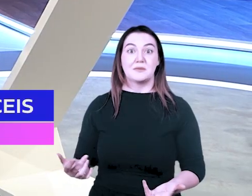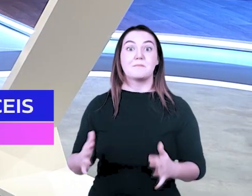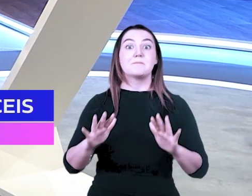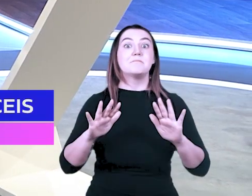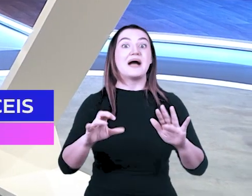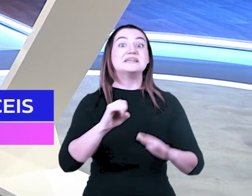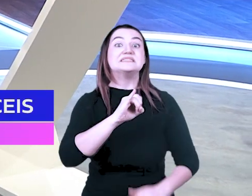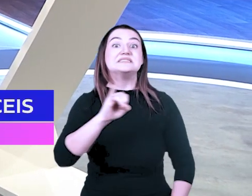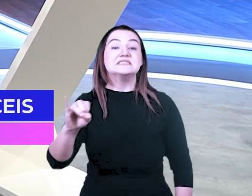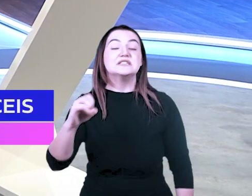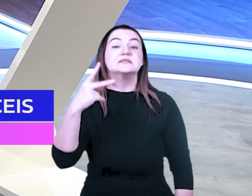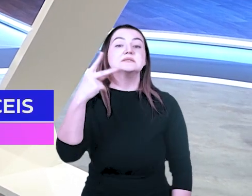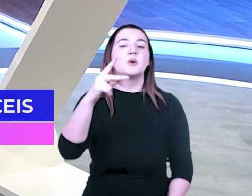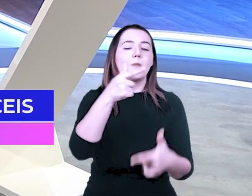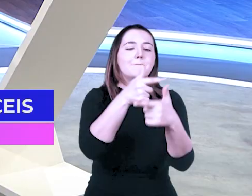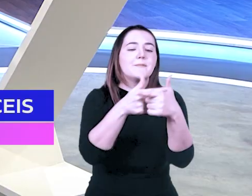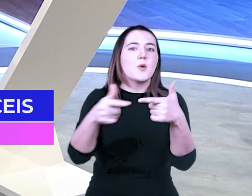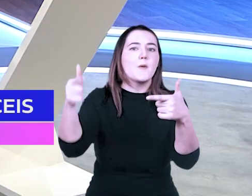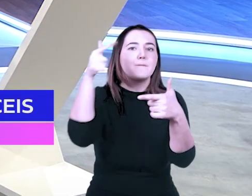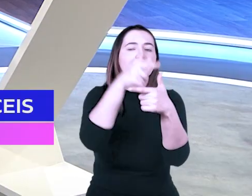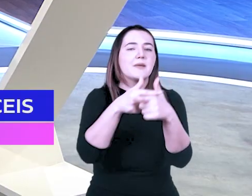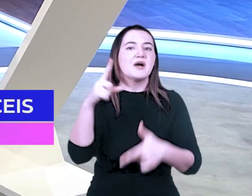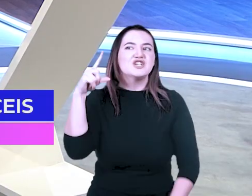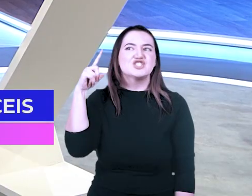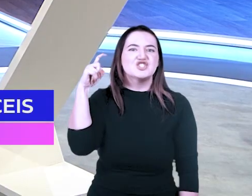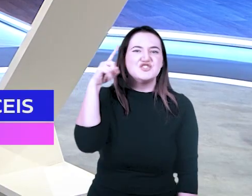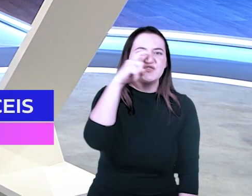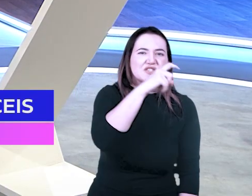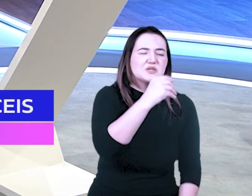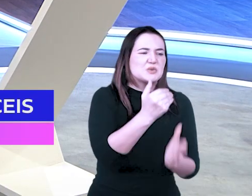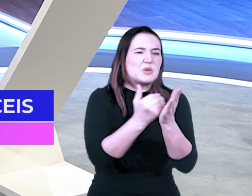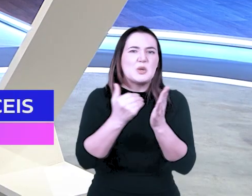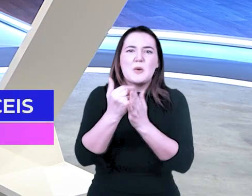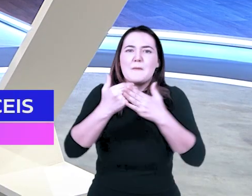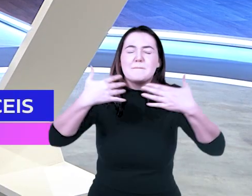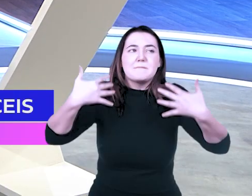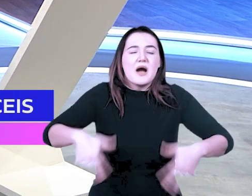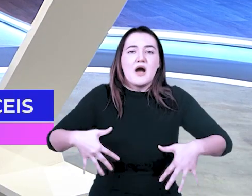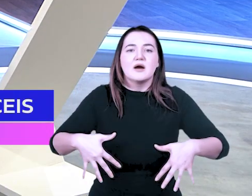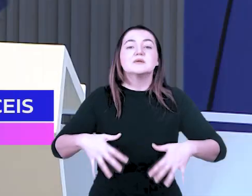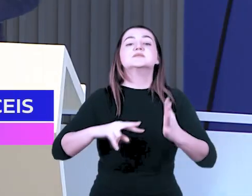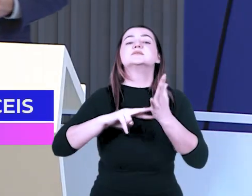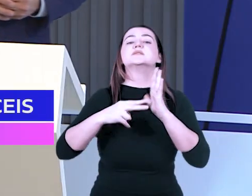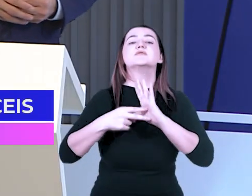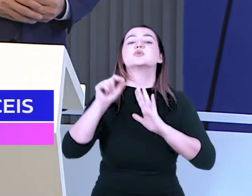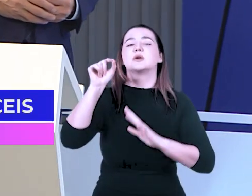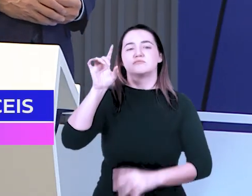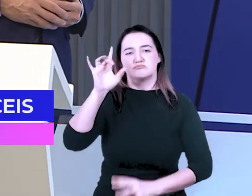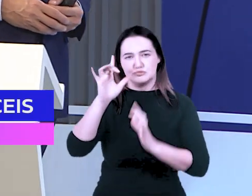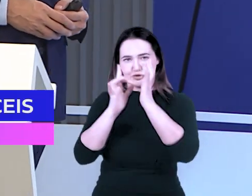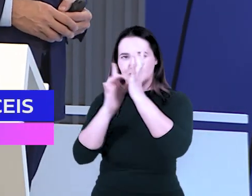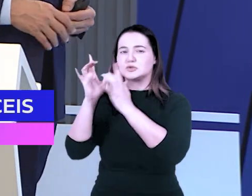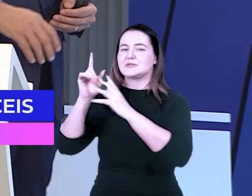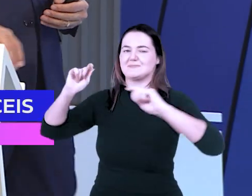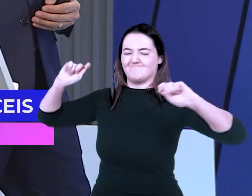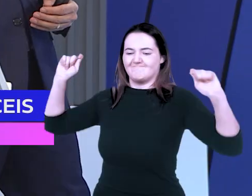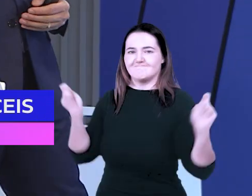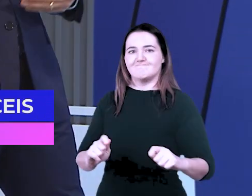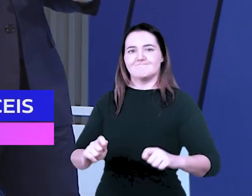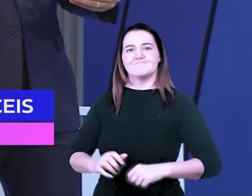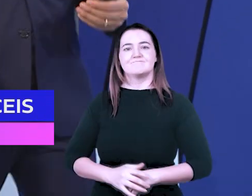solução, saiba que mais perto está a ajuda que vem do Senhor. Quando os problemas